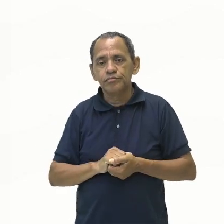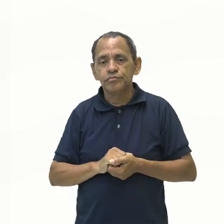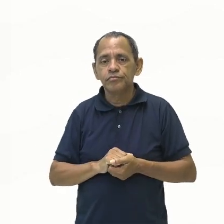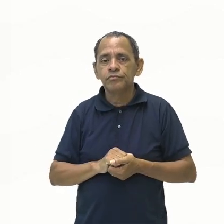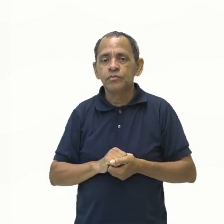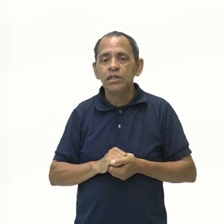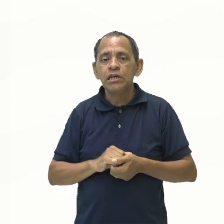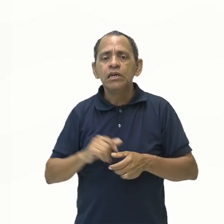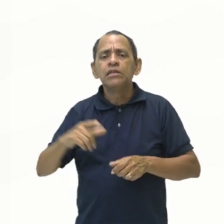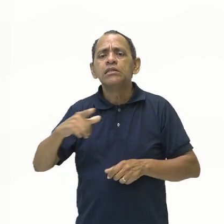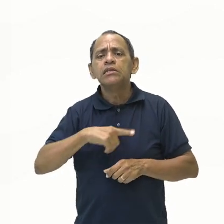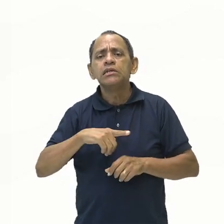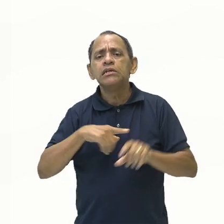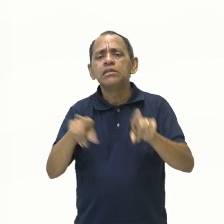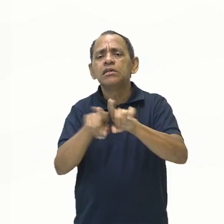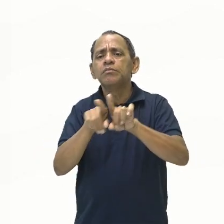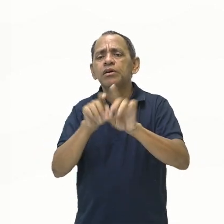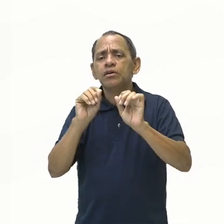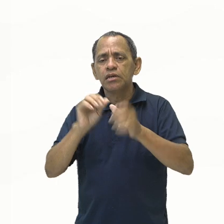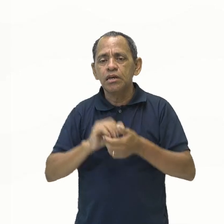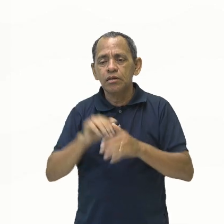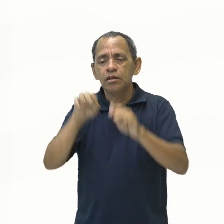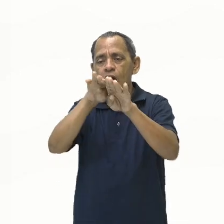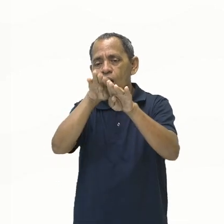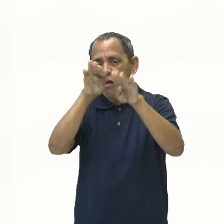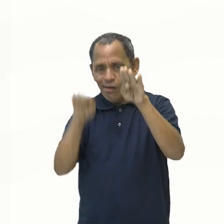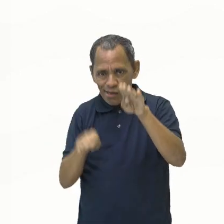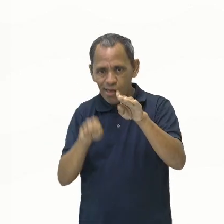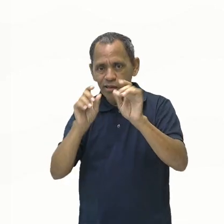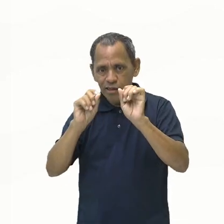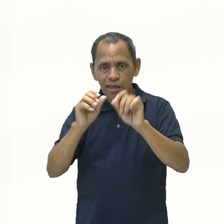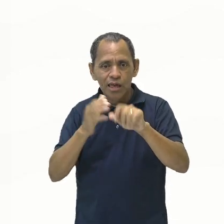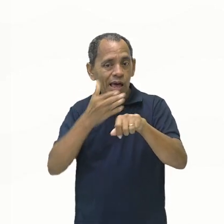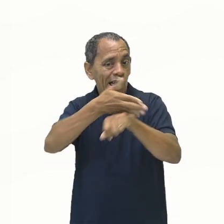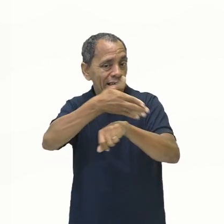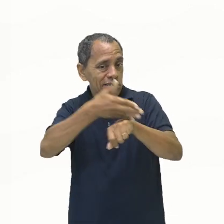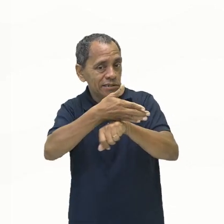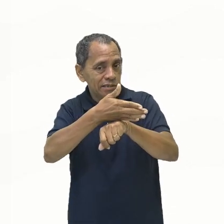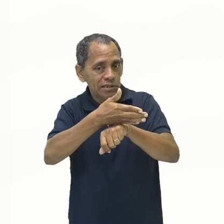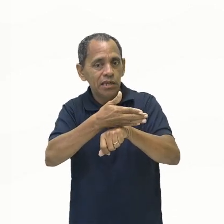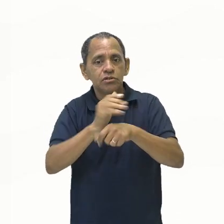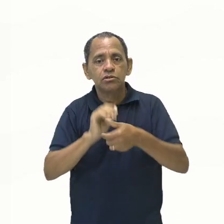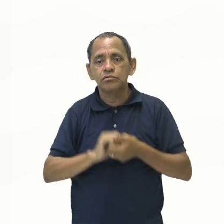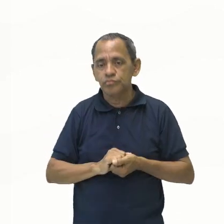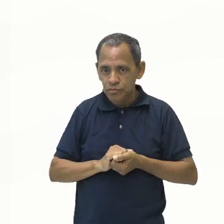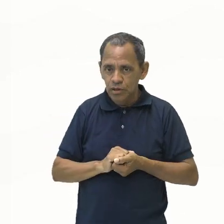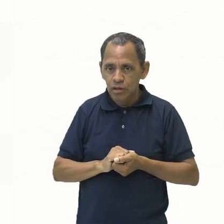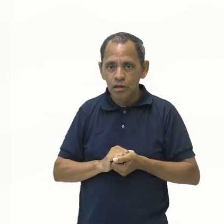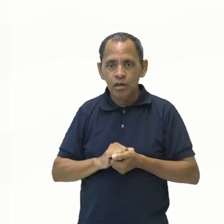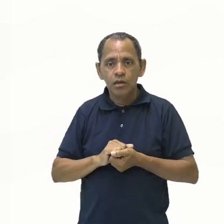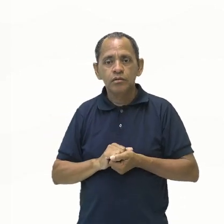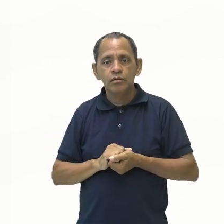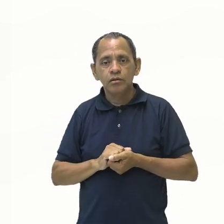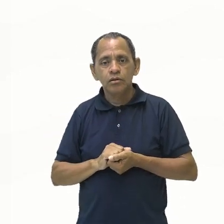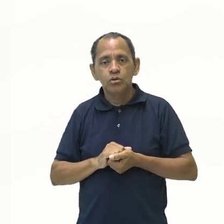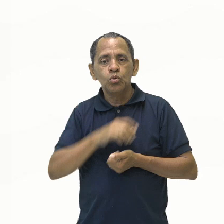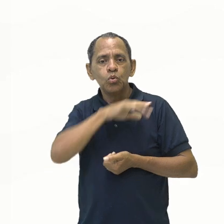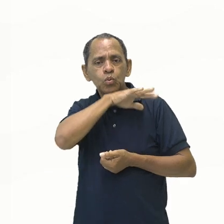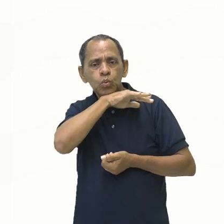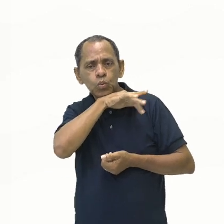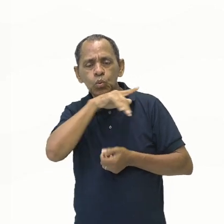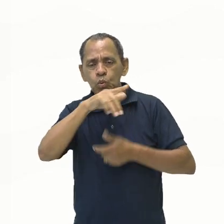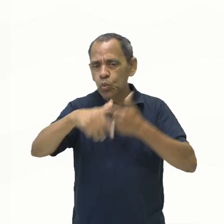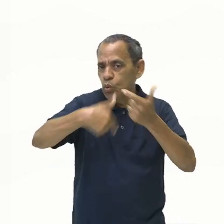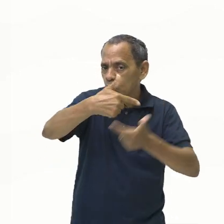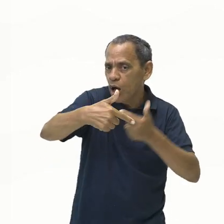a questão da desigualdade de acesso ao mercado formal de trabalho para diferentes